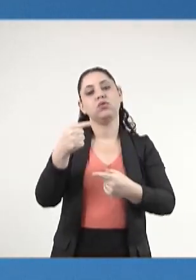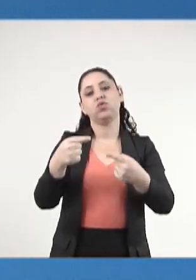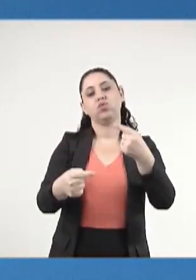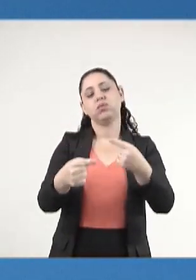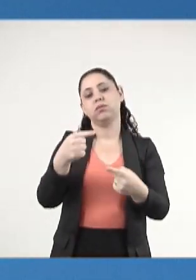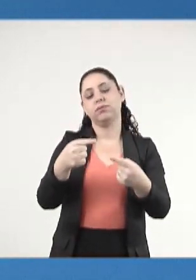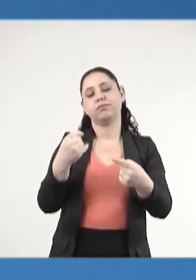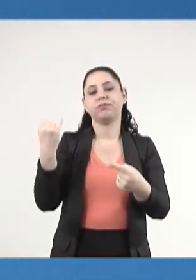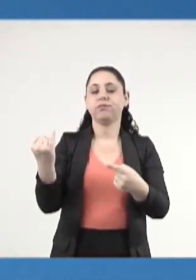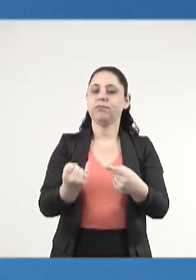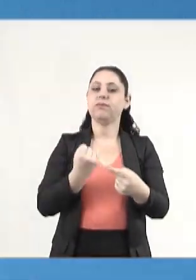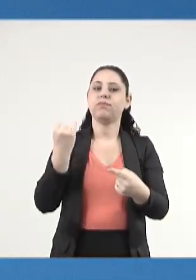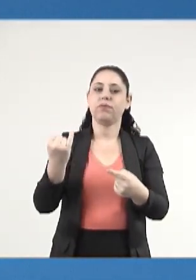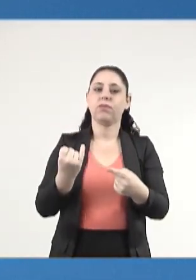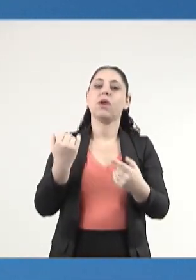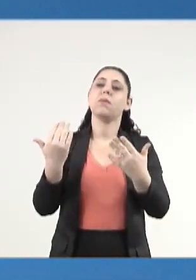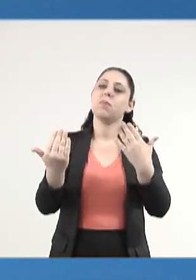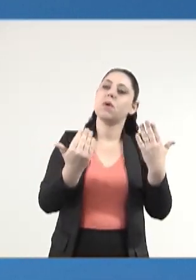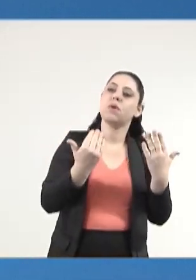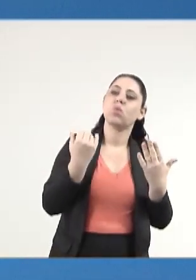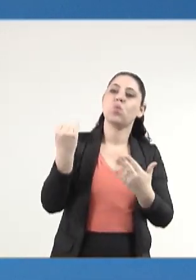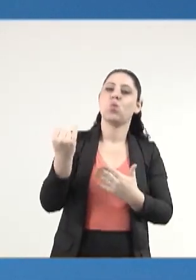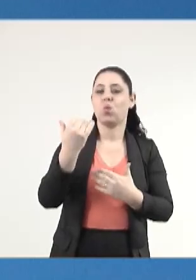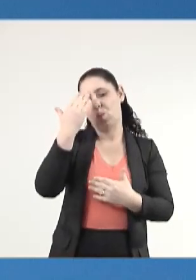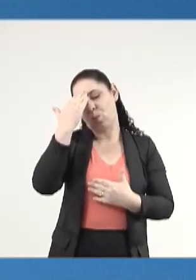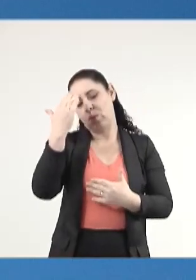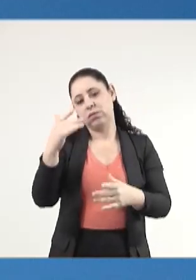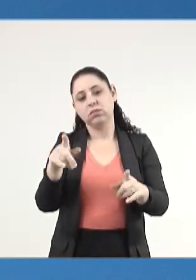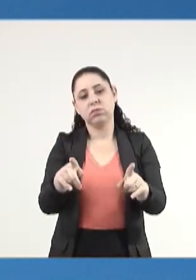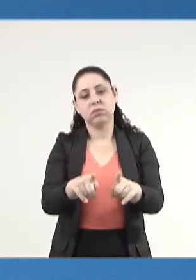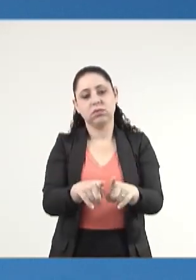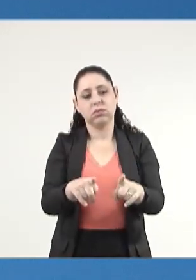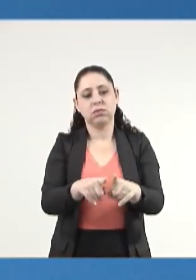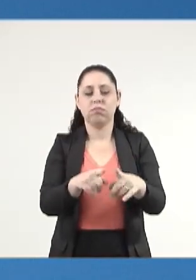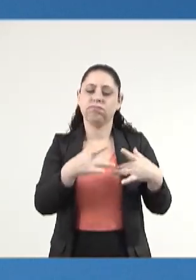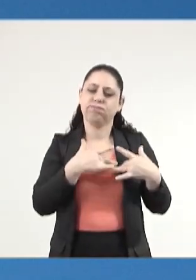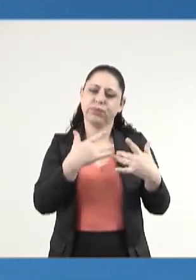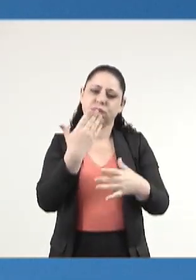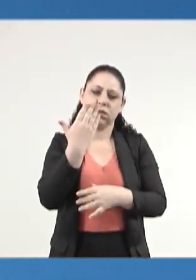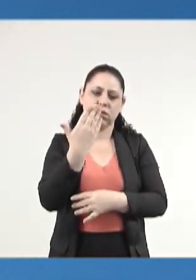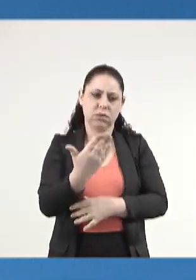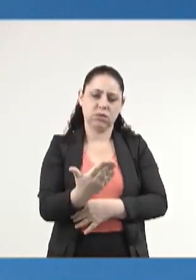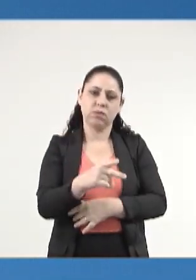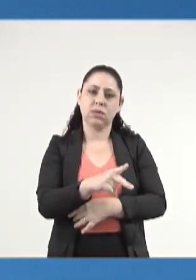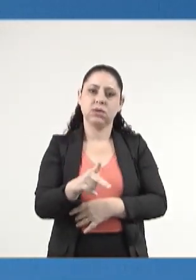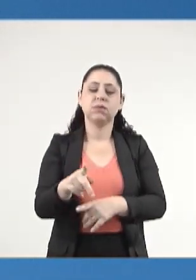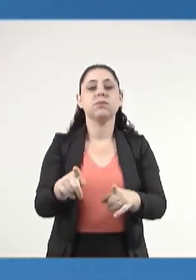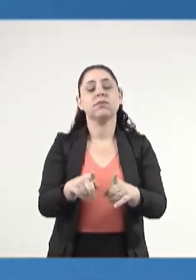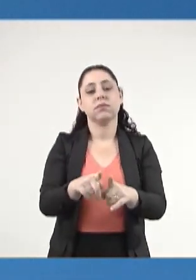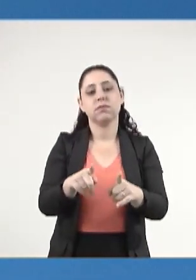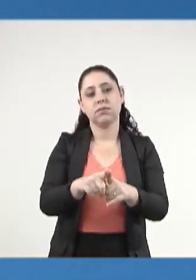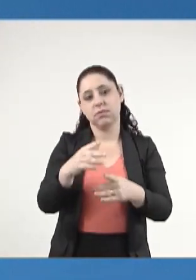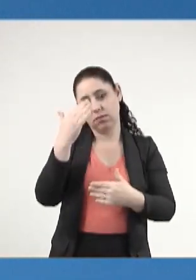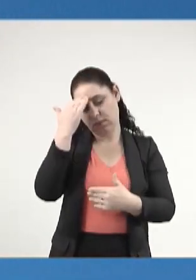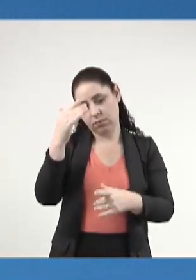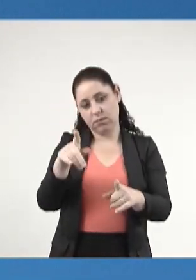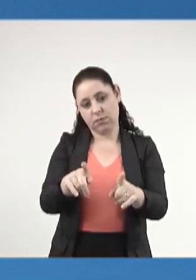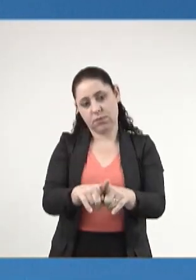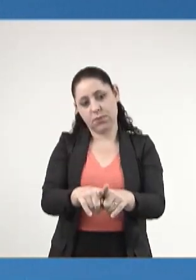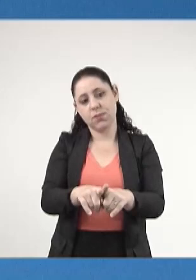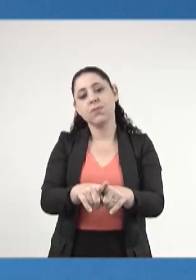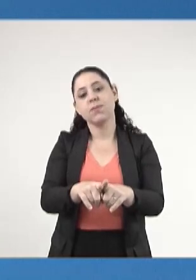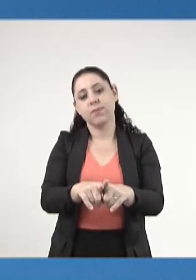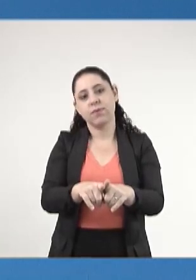discussão fundamental. Ao mesmo tempo que agradeço a sensibilidade de Vossa Excelência como presidente, agradecer também